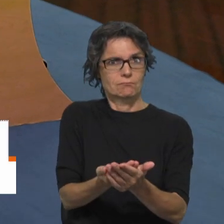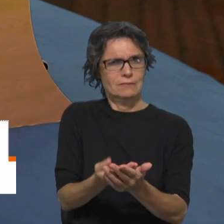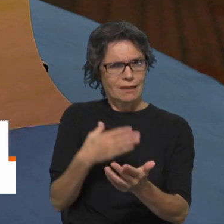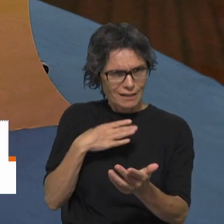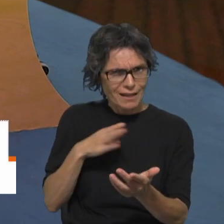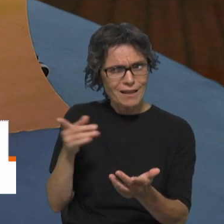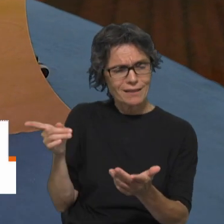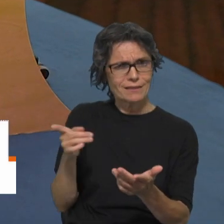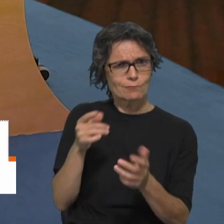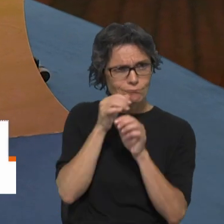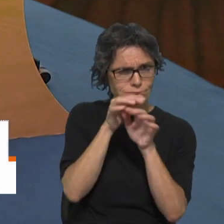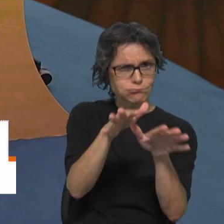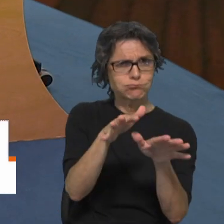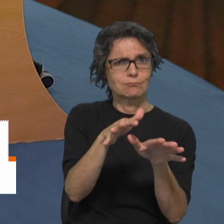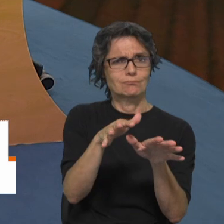da sua fé?